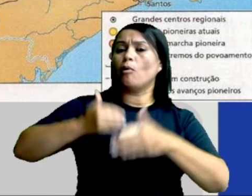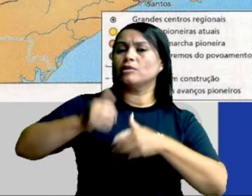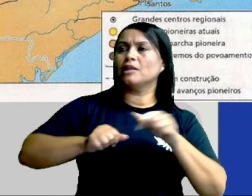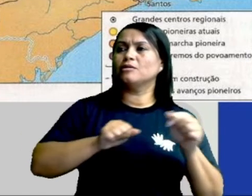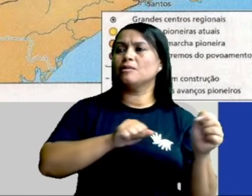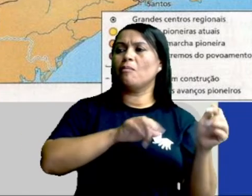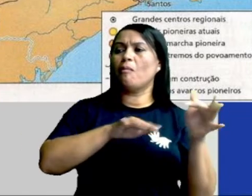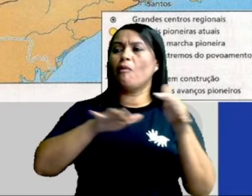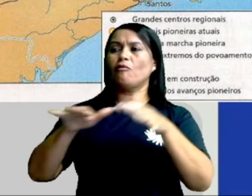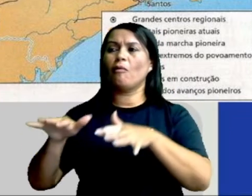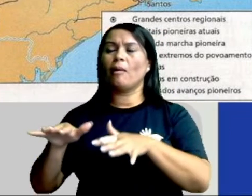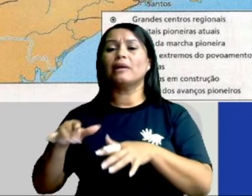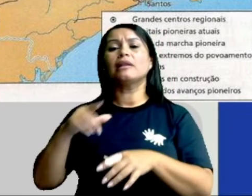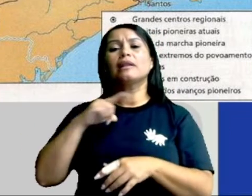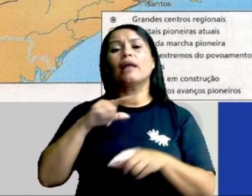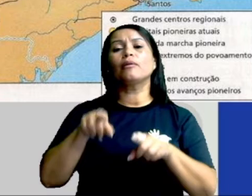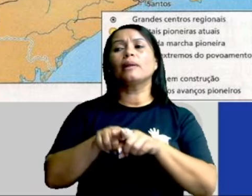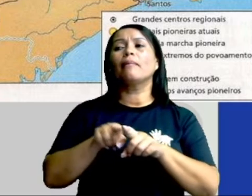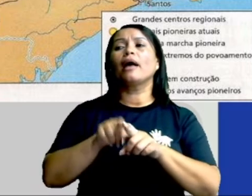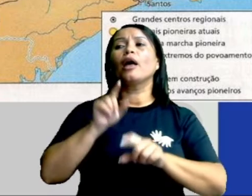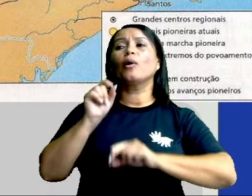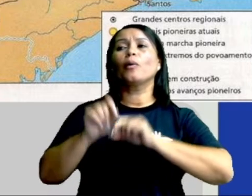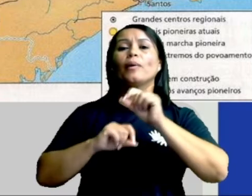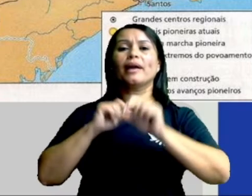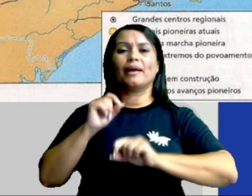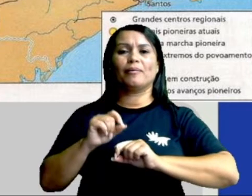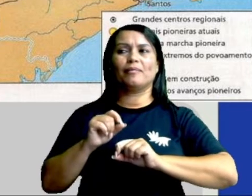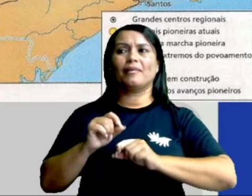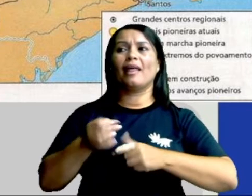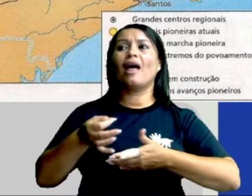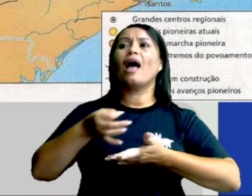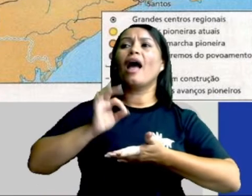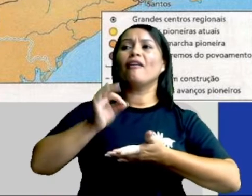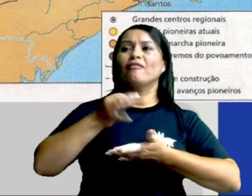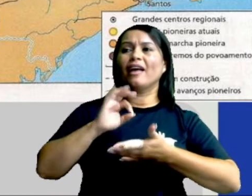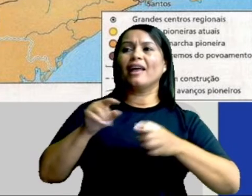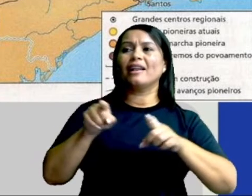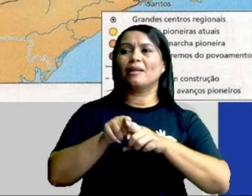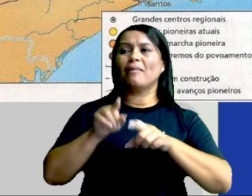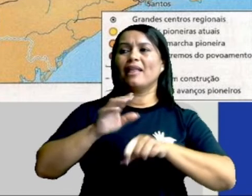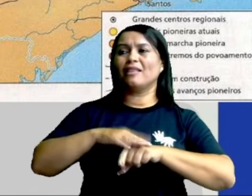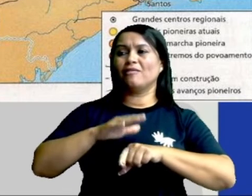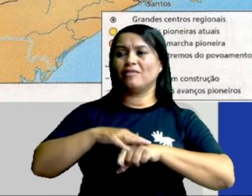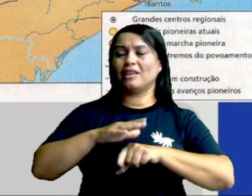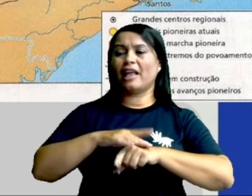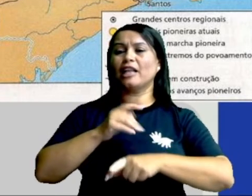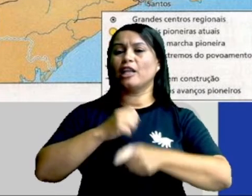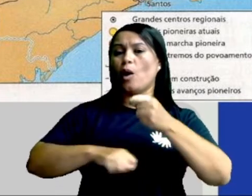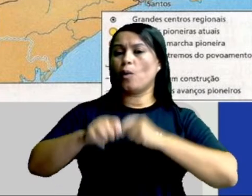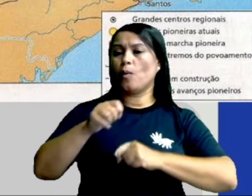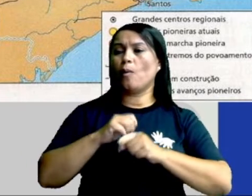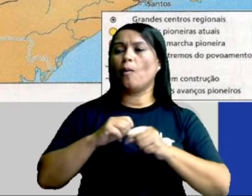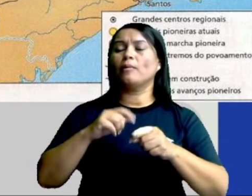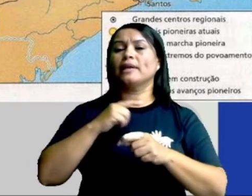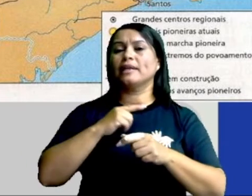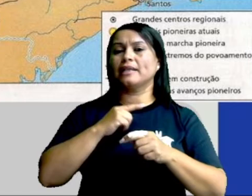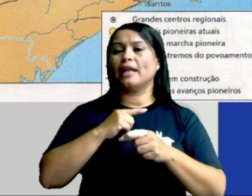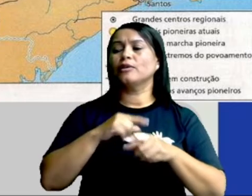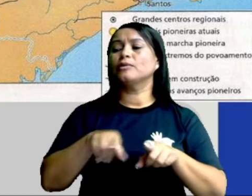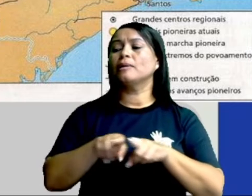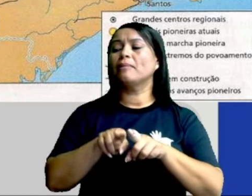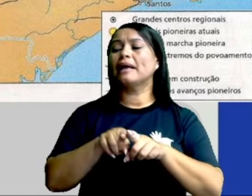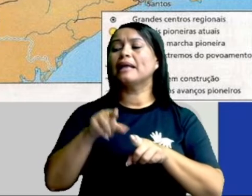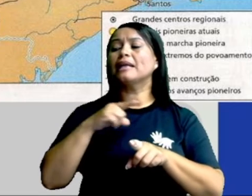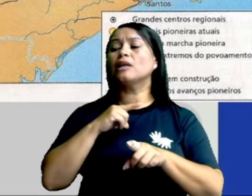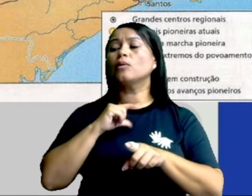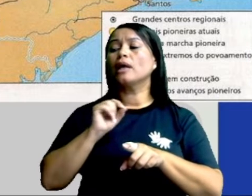Sudeste. Então, a atividade cafeeira, que possibilitou a penetração da atividade econômica para partes mais interioranas do território e